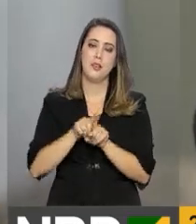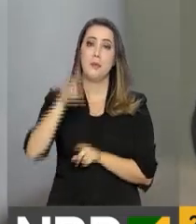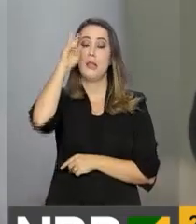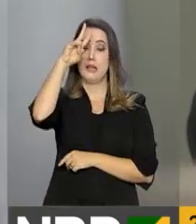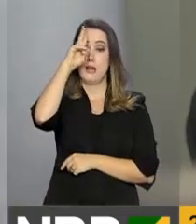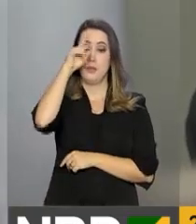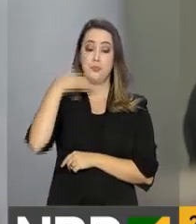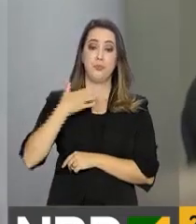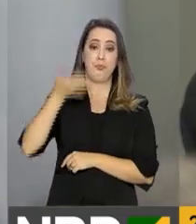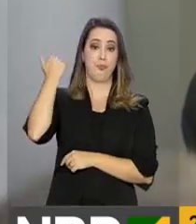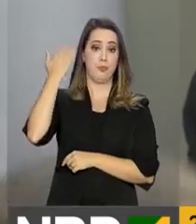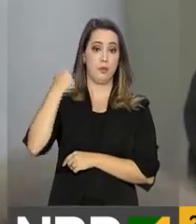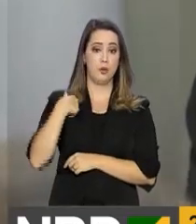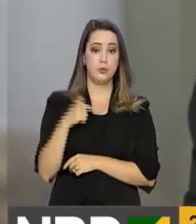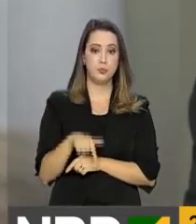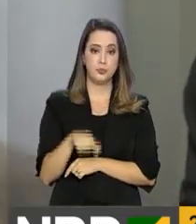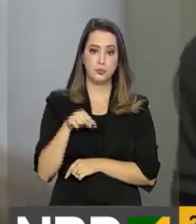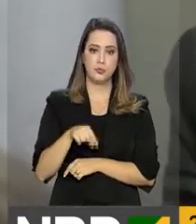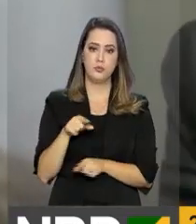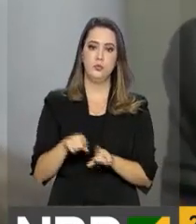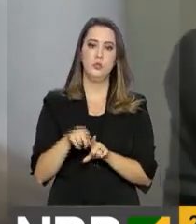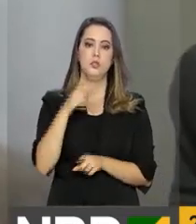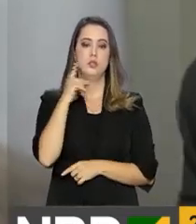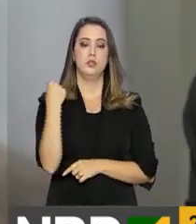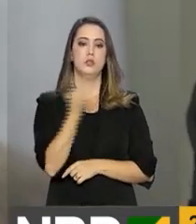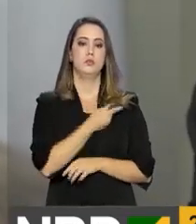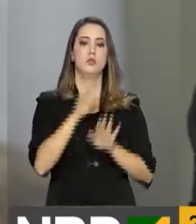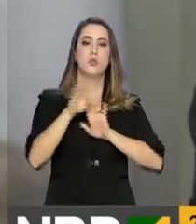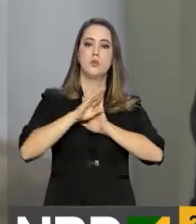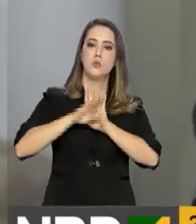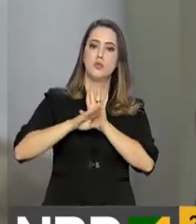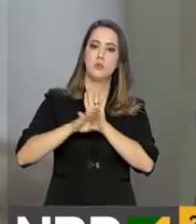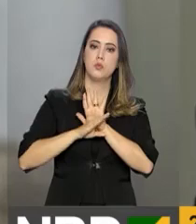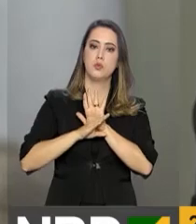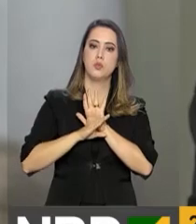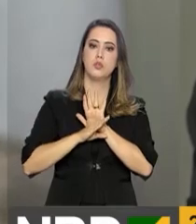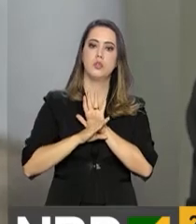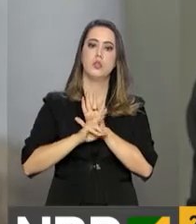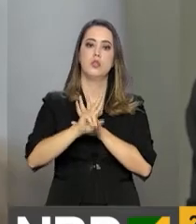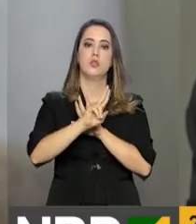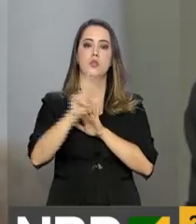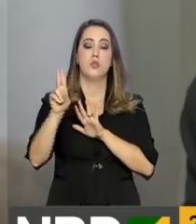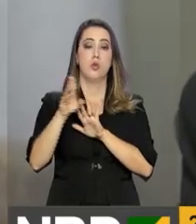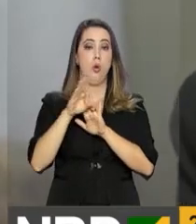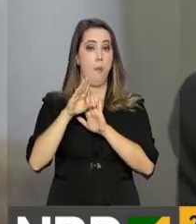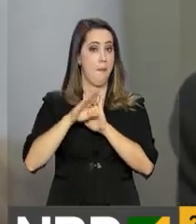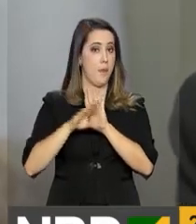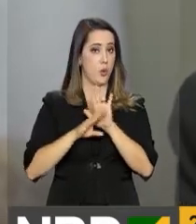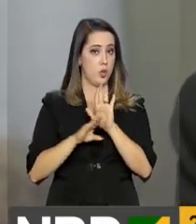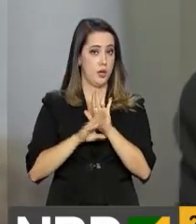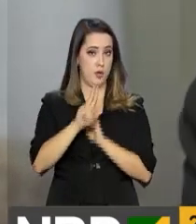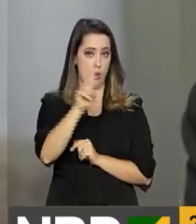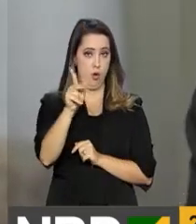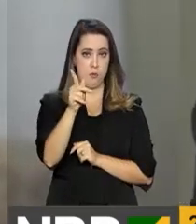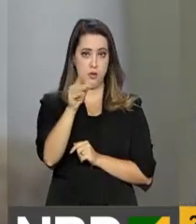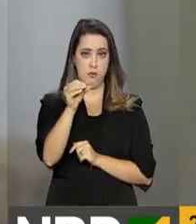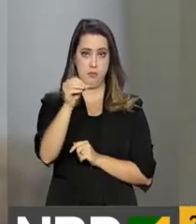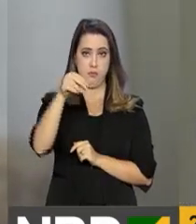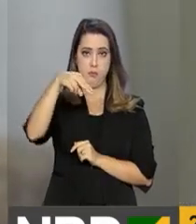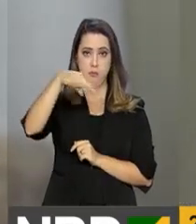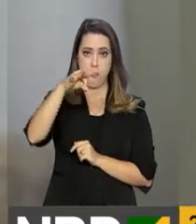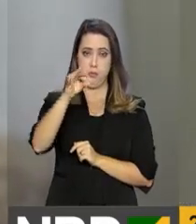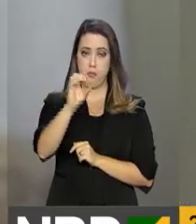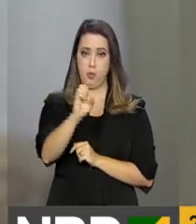tempos atrás eu estive aqui falando sobre aquele nosso programa chamado Ponte para o Futuro, sobre o qual eu direi